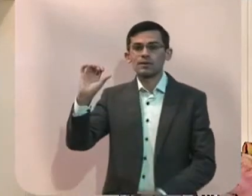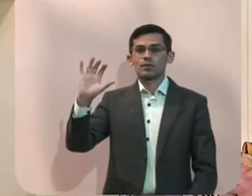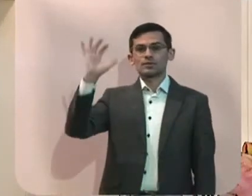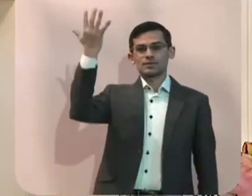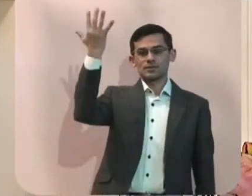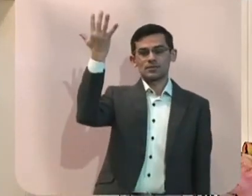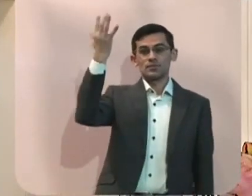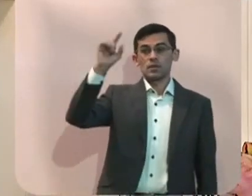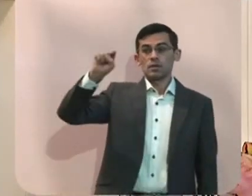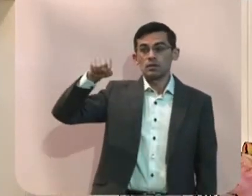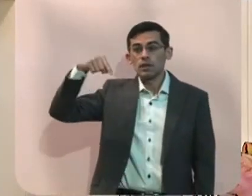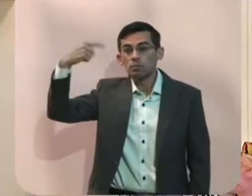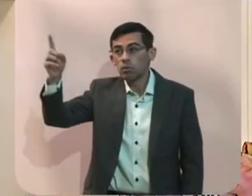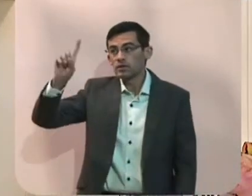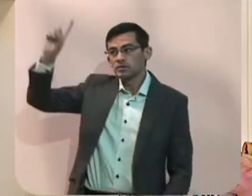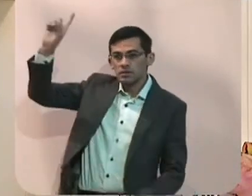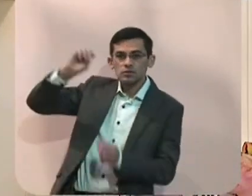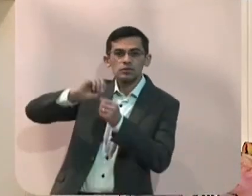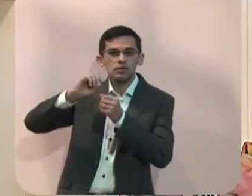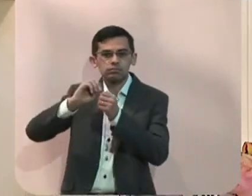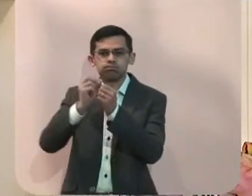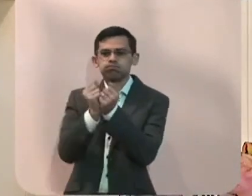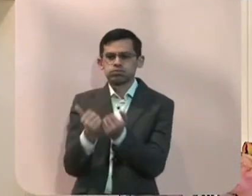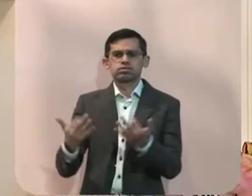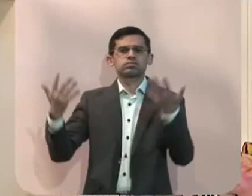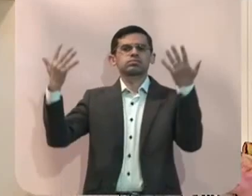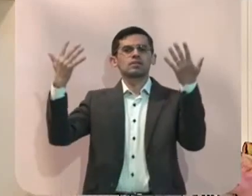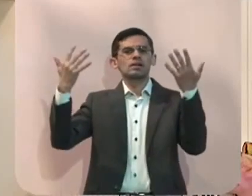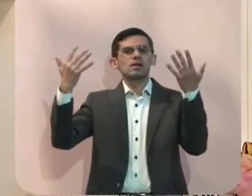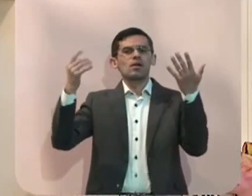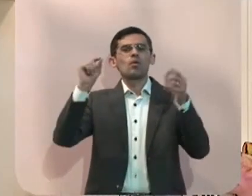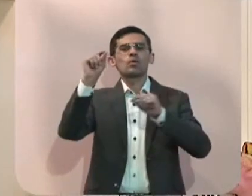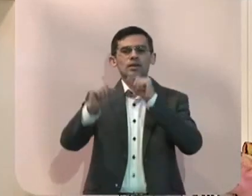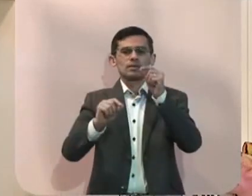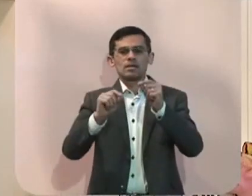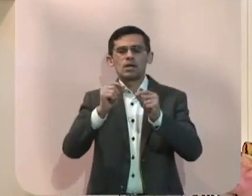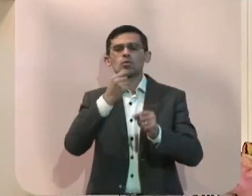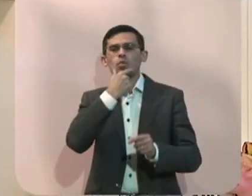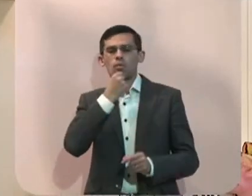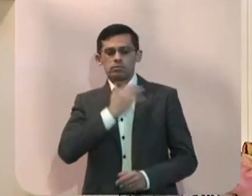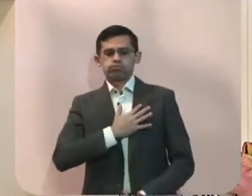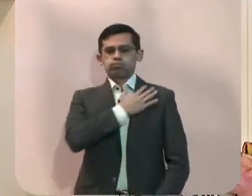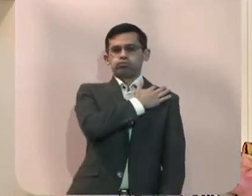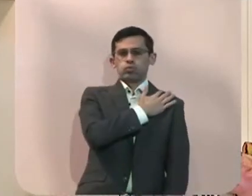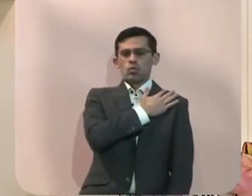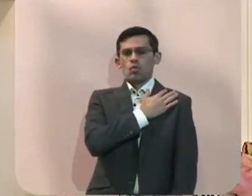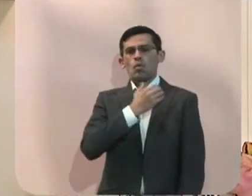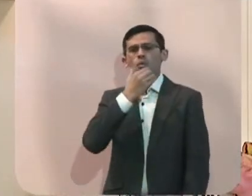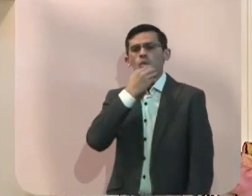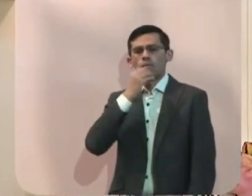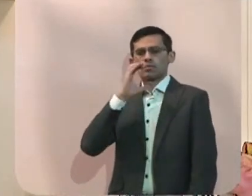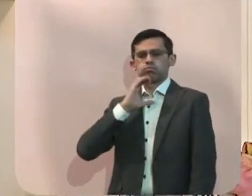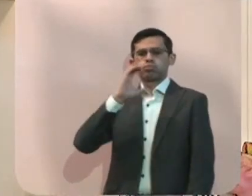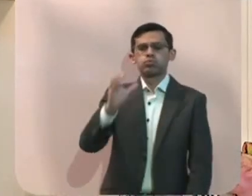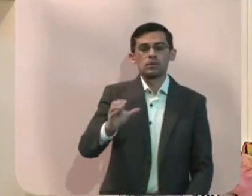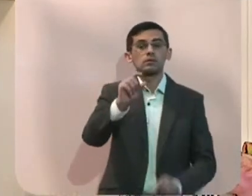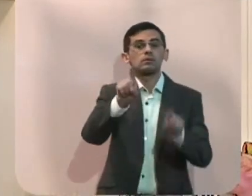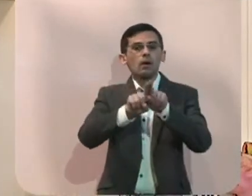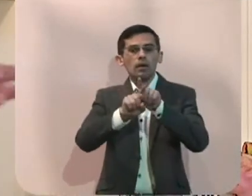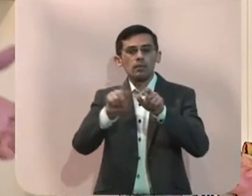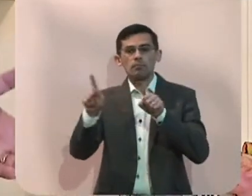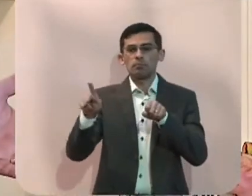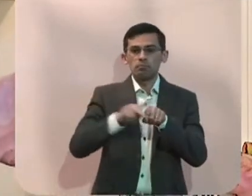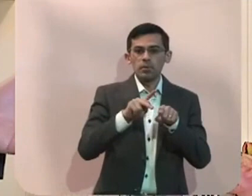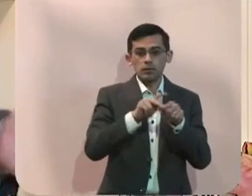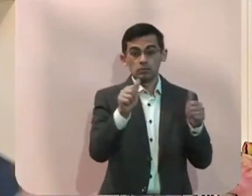o Senhor fez algo inusitado na casa do centurião, não é? Cornélio, e aí Pedro teve